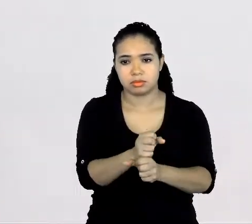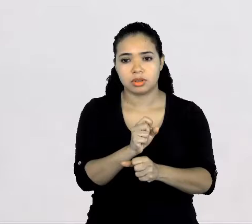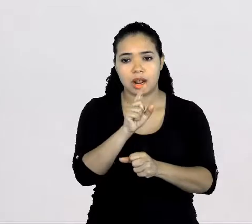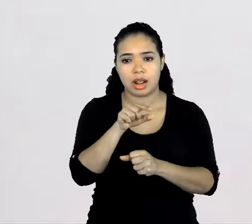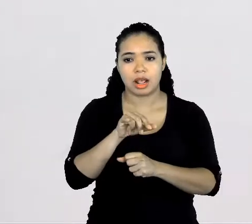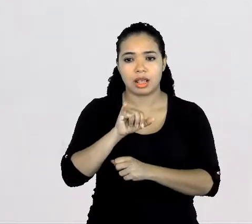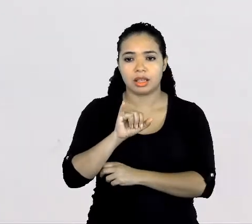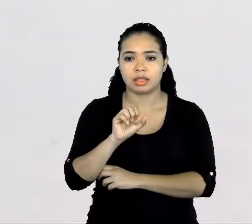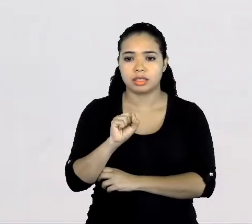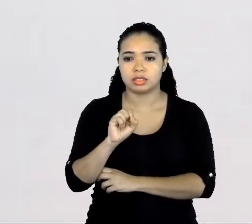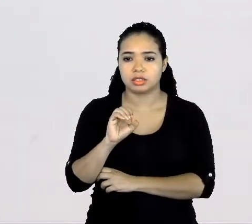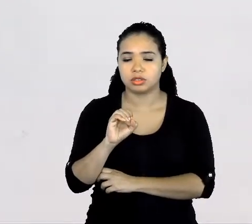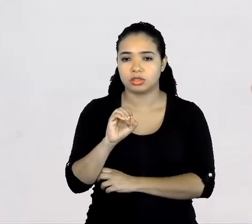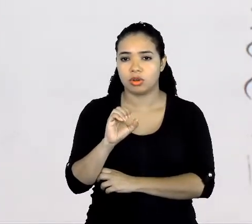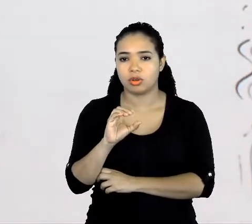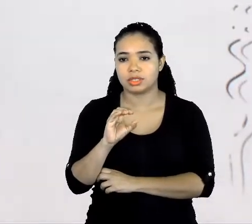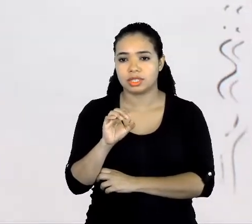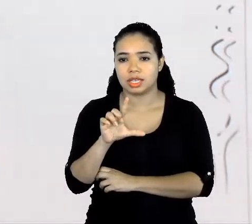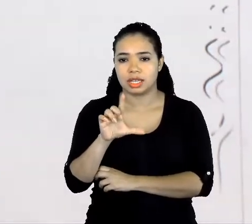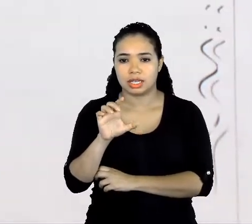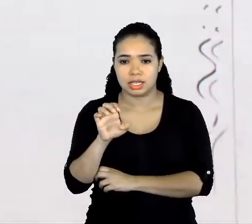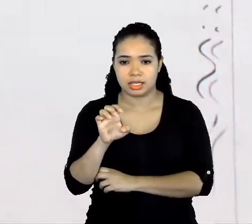isósceles,